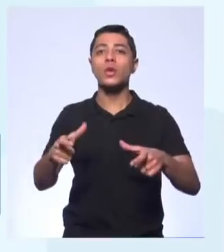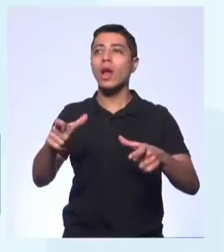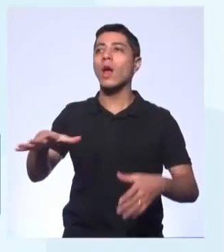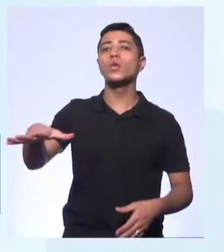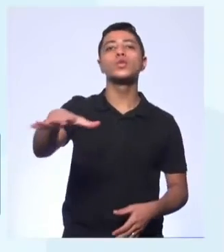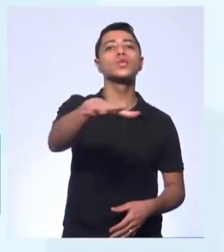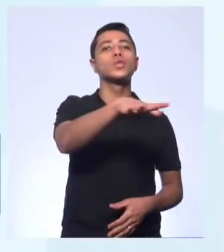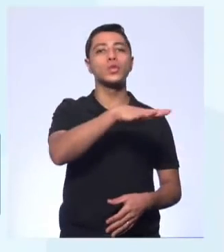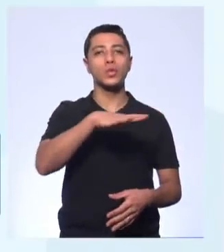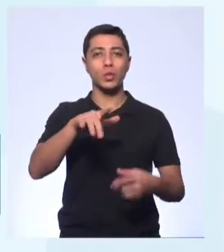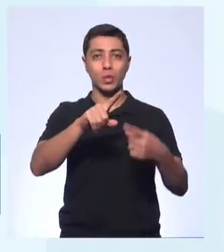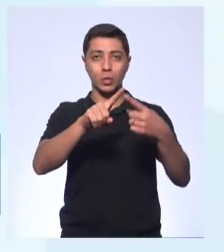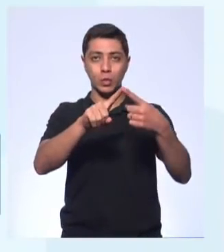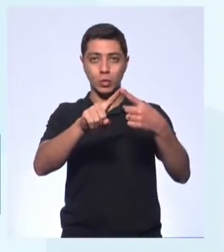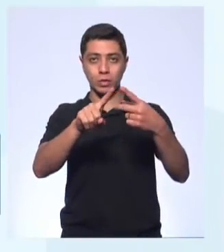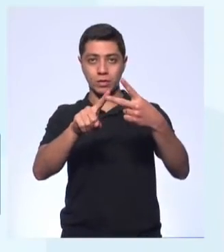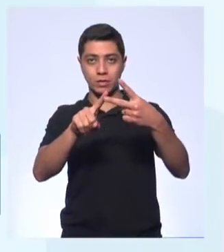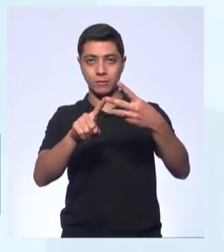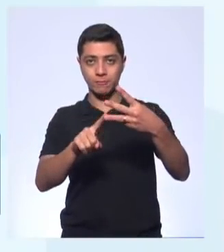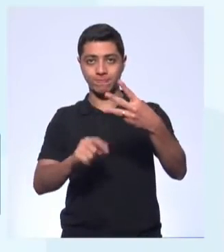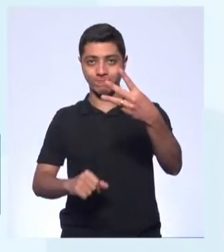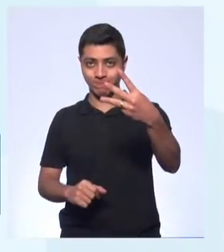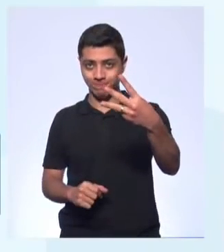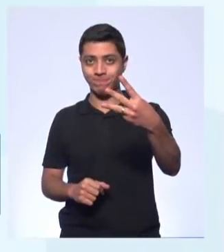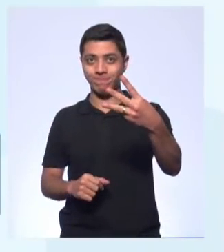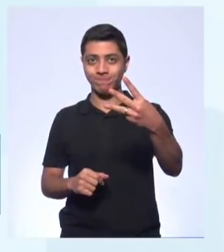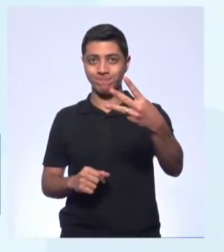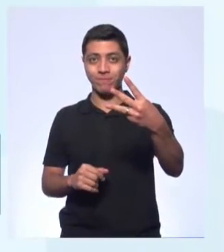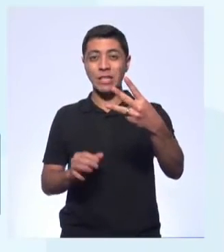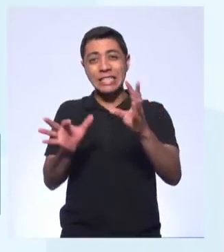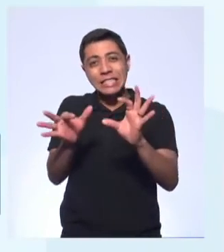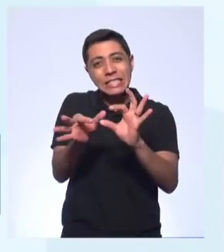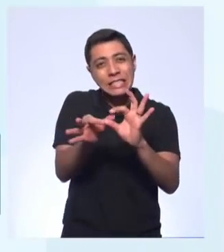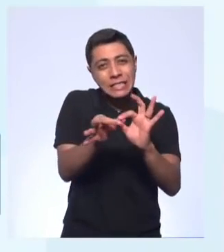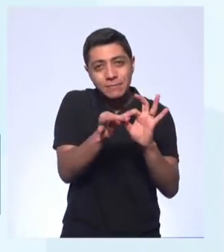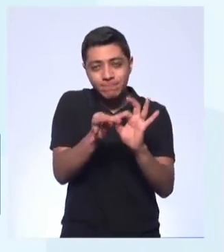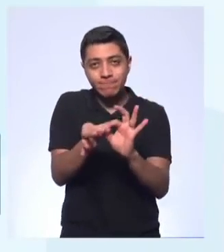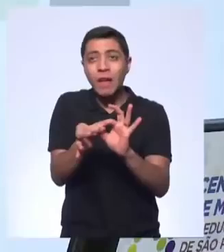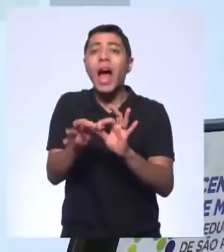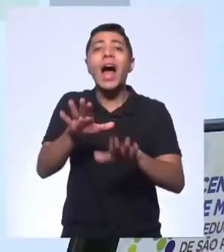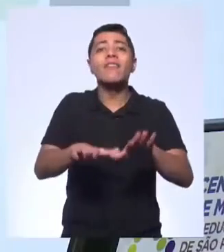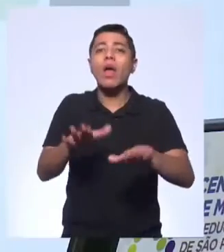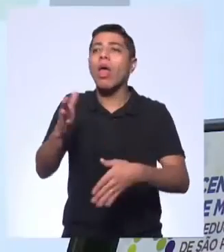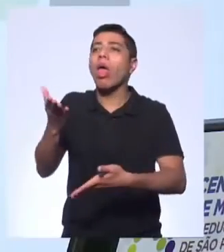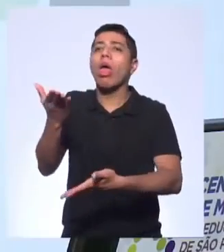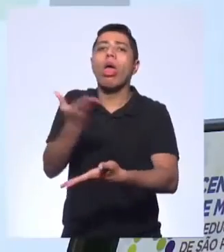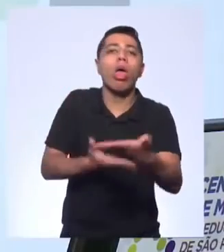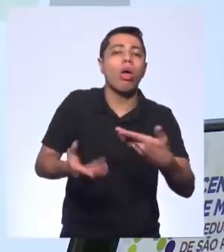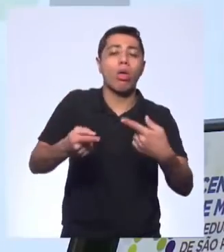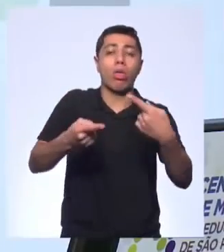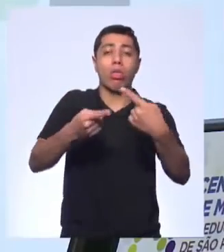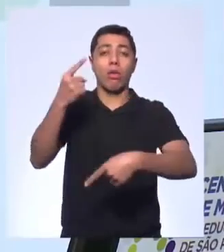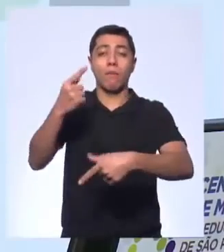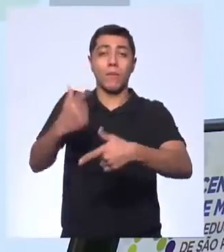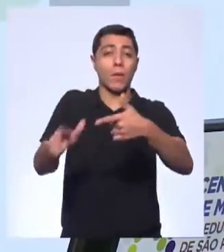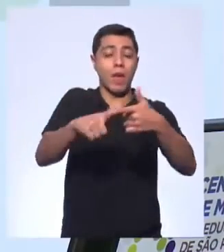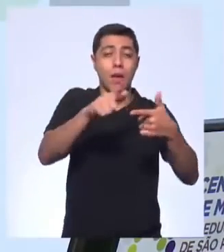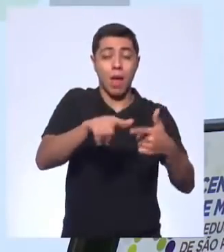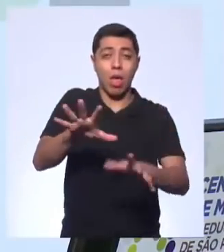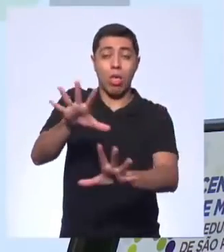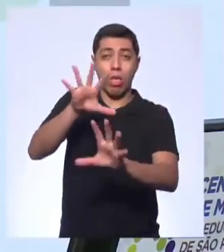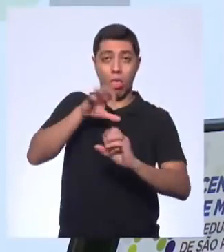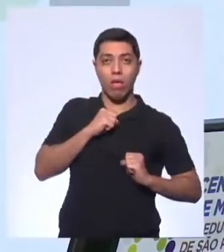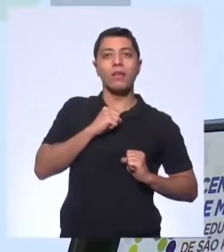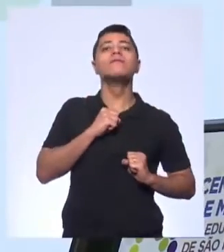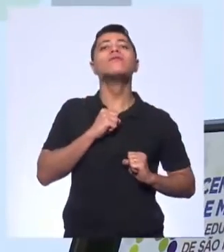aí, quando eles interagem entre si de forma desarmoniosa, o que a gente tem é que acontece